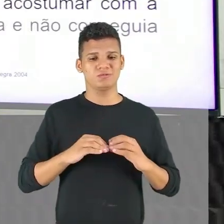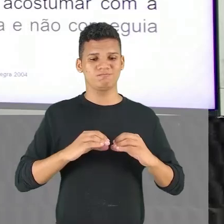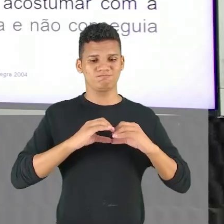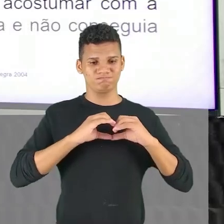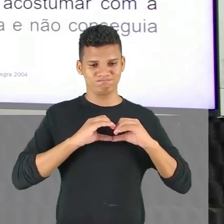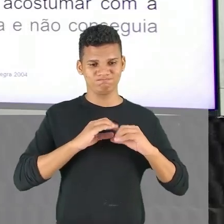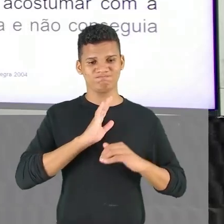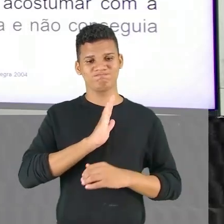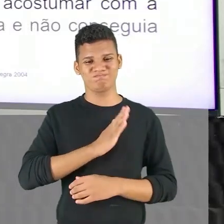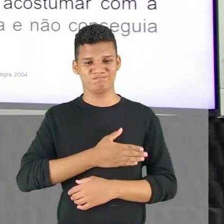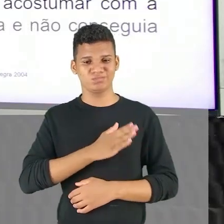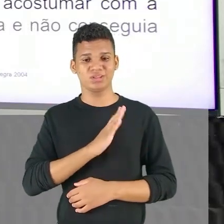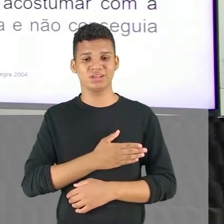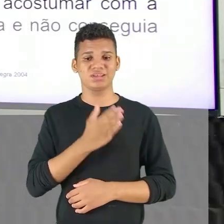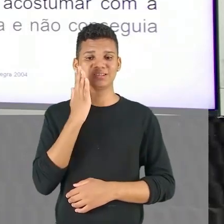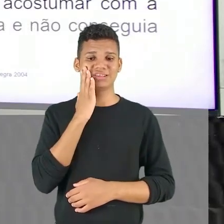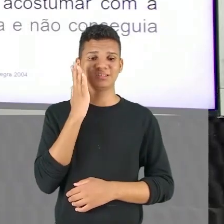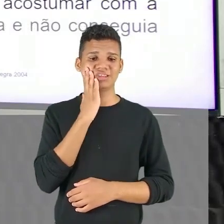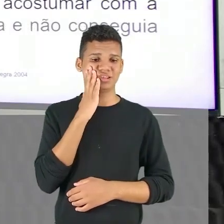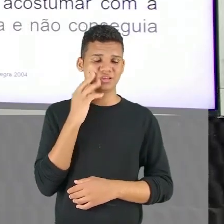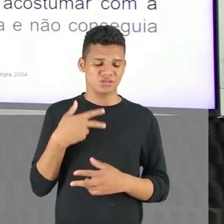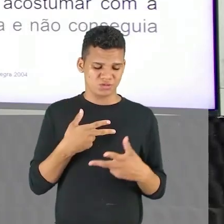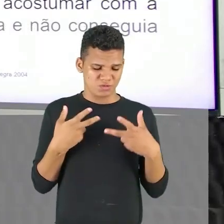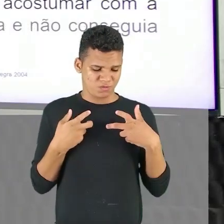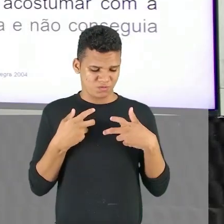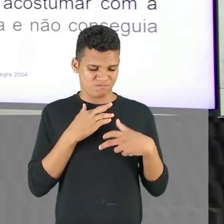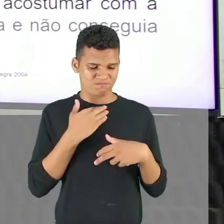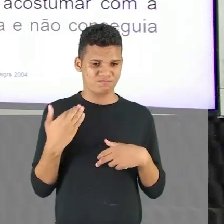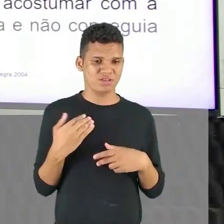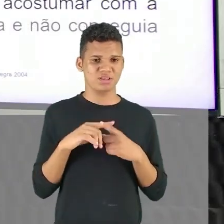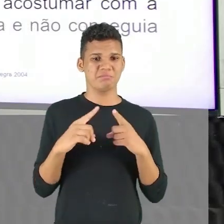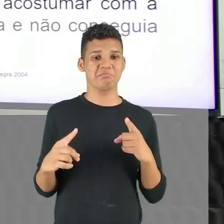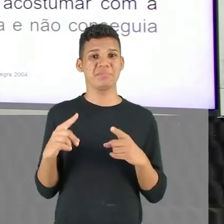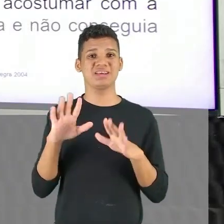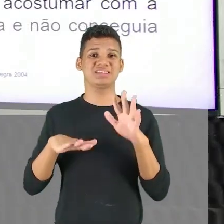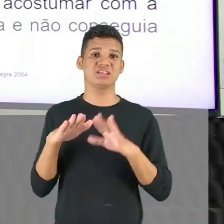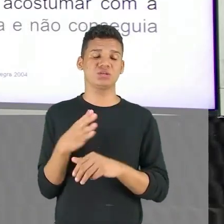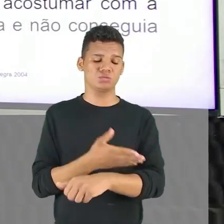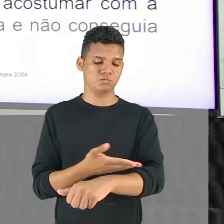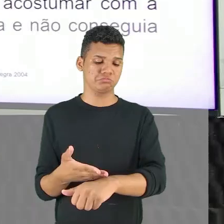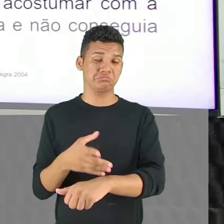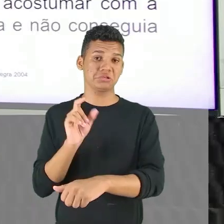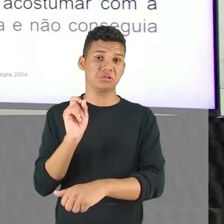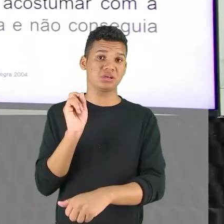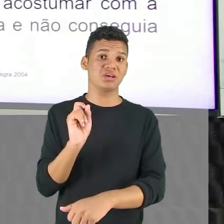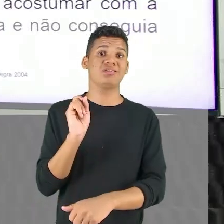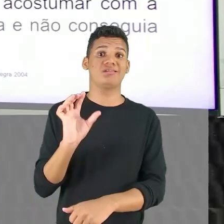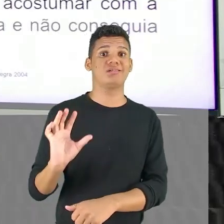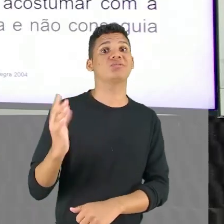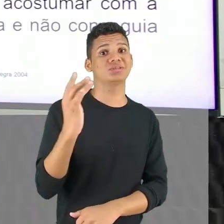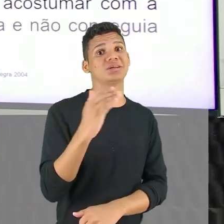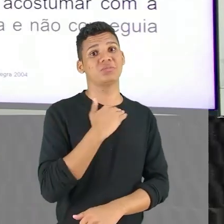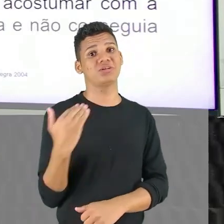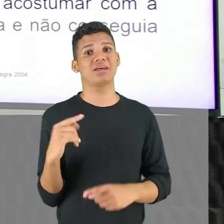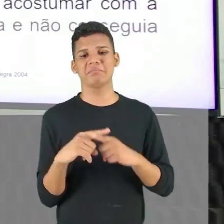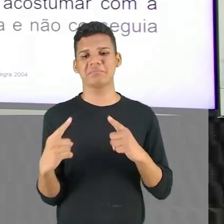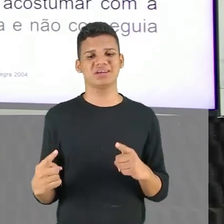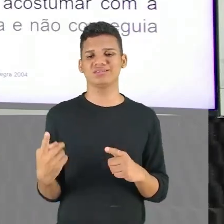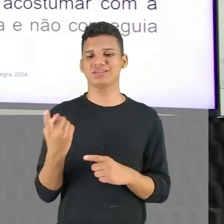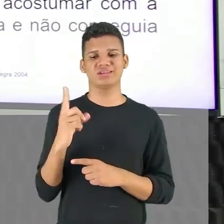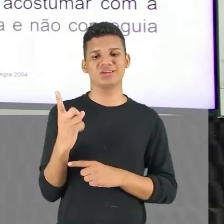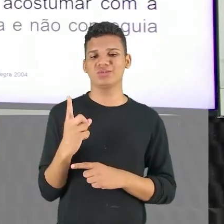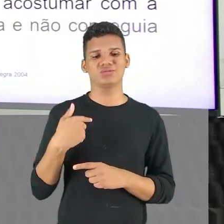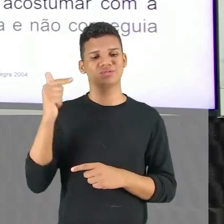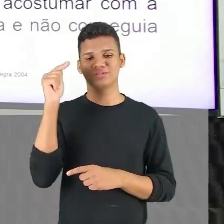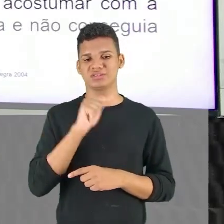ele sabia estar morrendo, mas em vez de acostumar com a ideia, simplesmente não fazia e